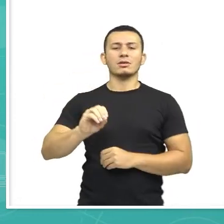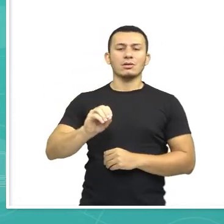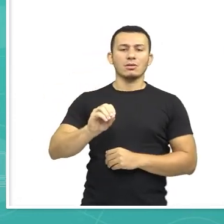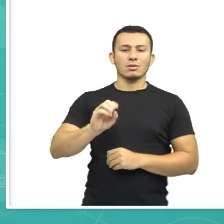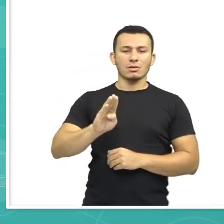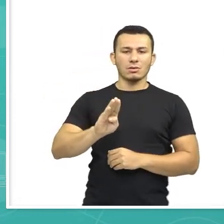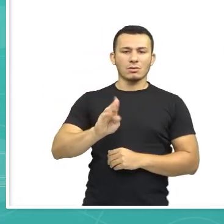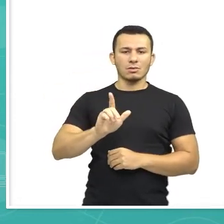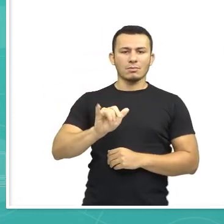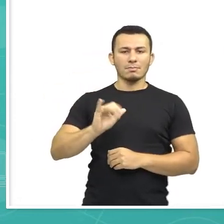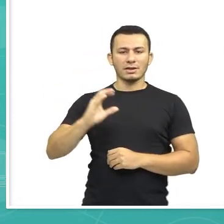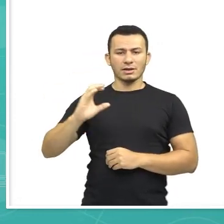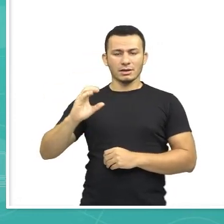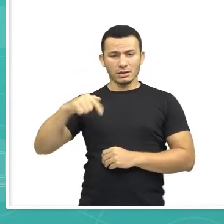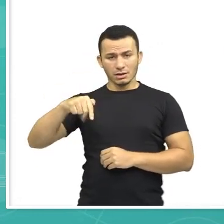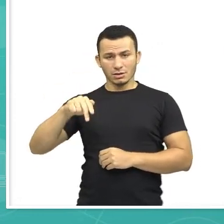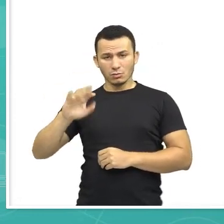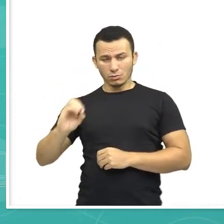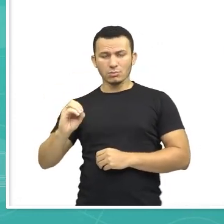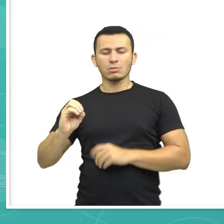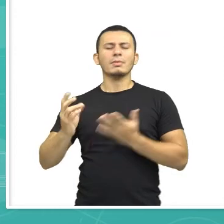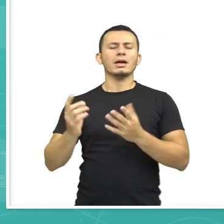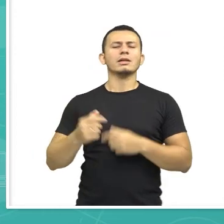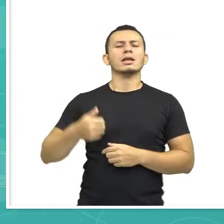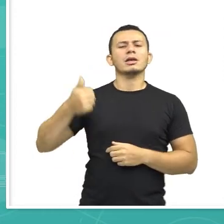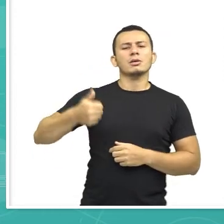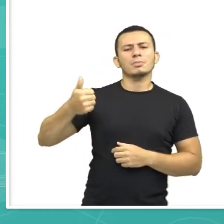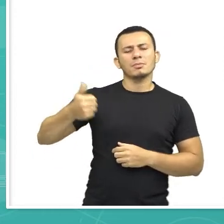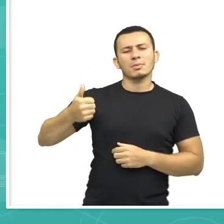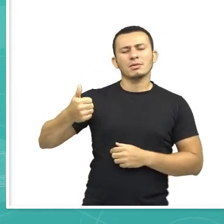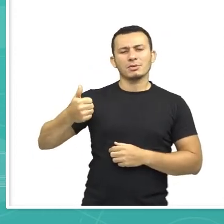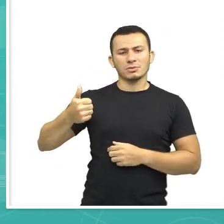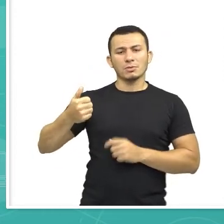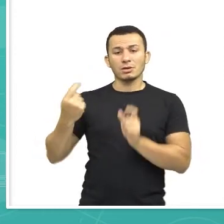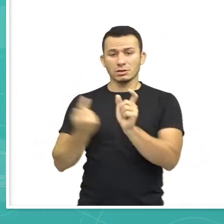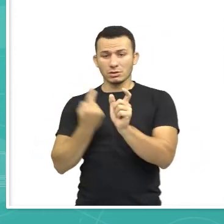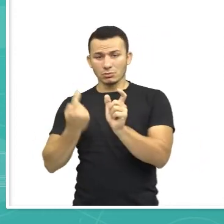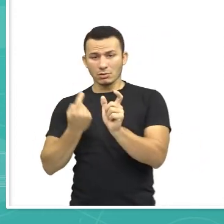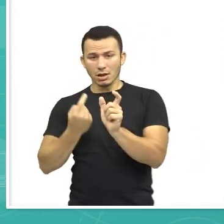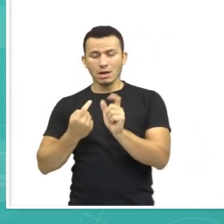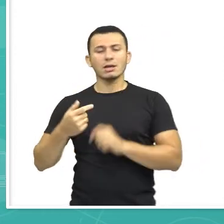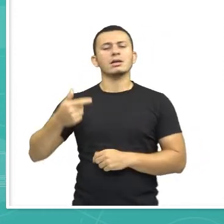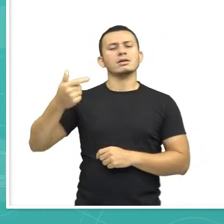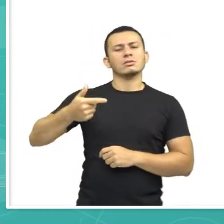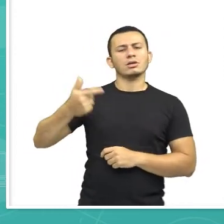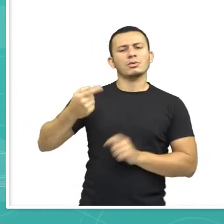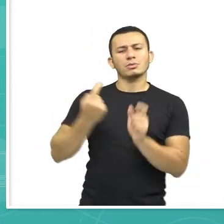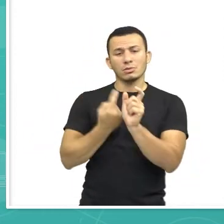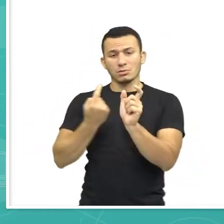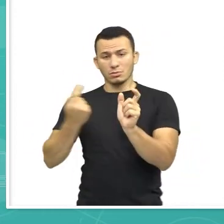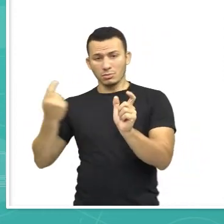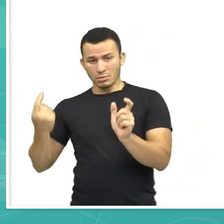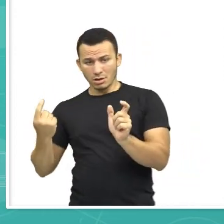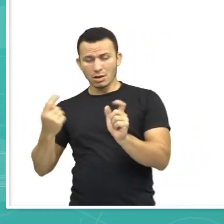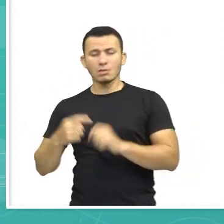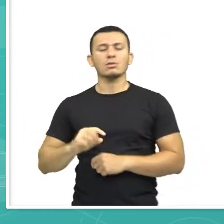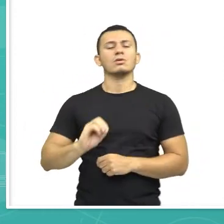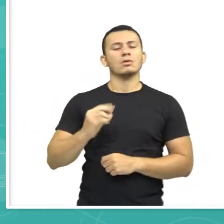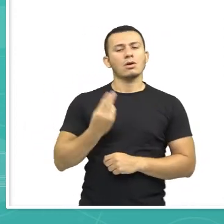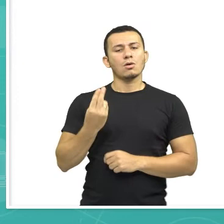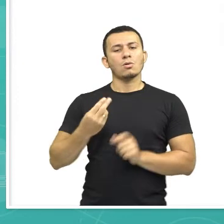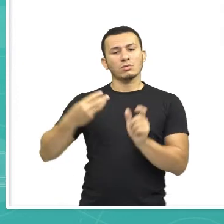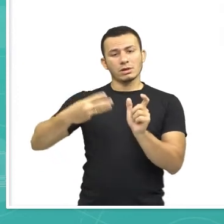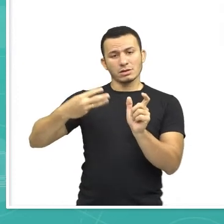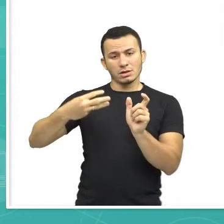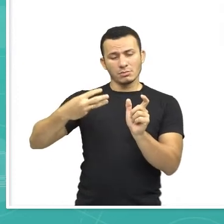primeira pessoa do singular, na segunda pessoa do plural, na primeira pessoa do singular ou na primeira pessoa do